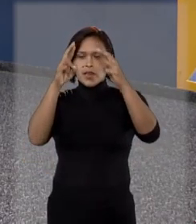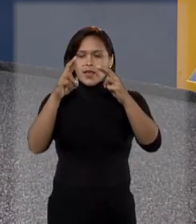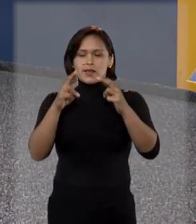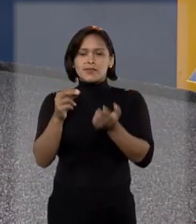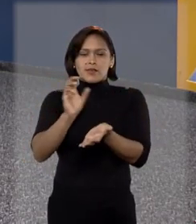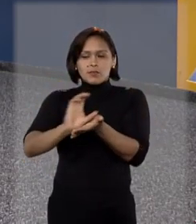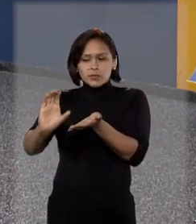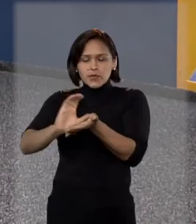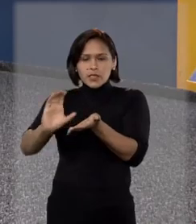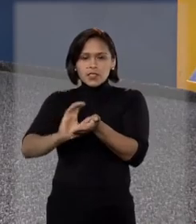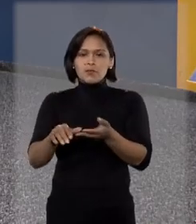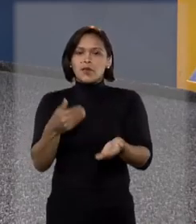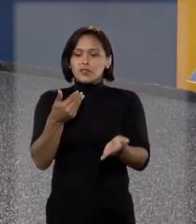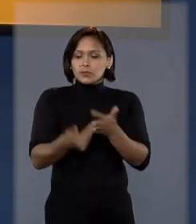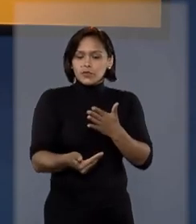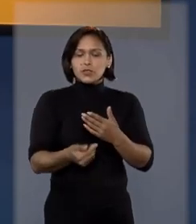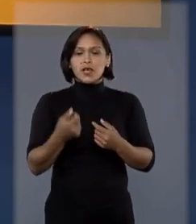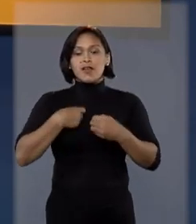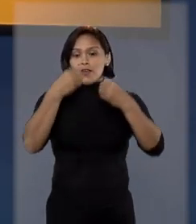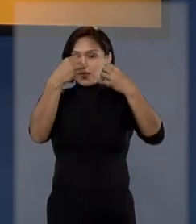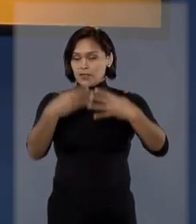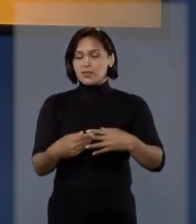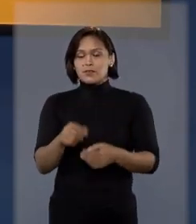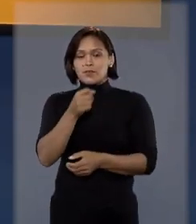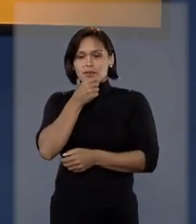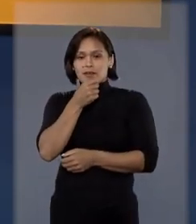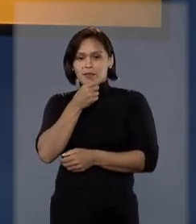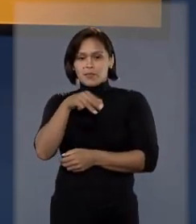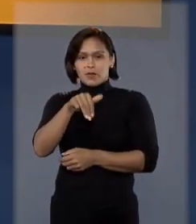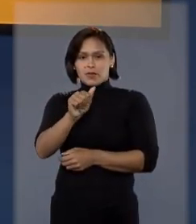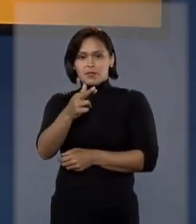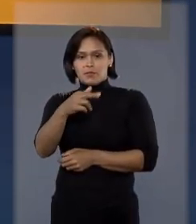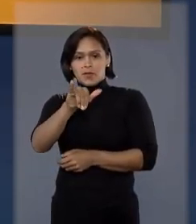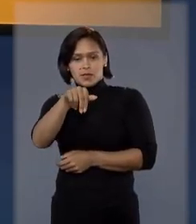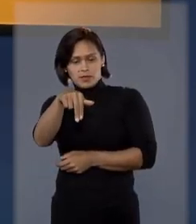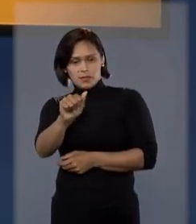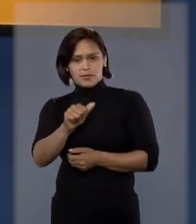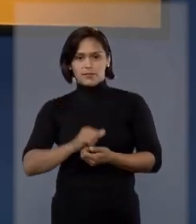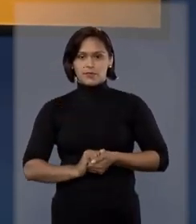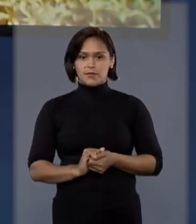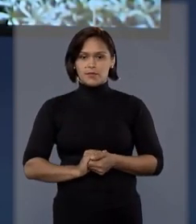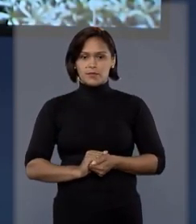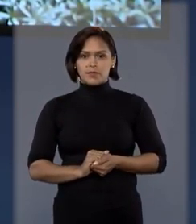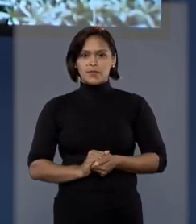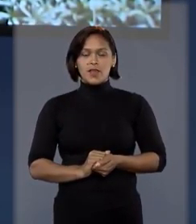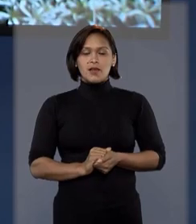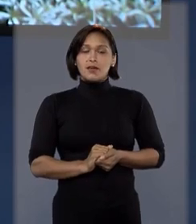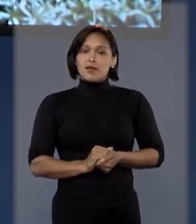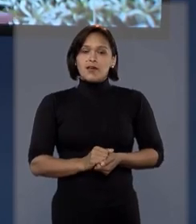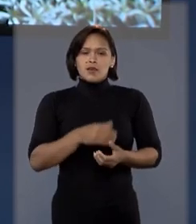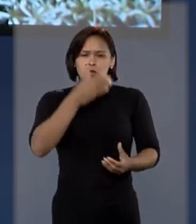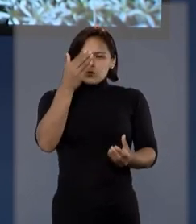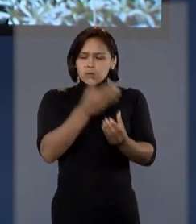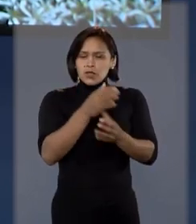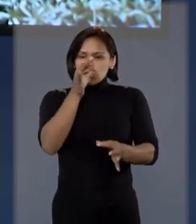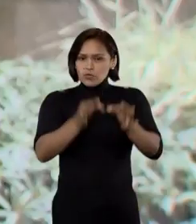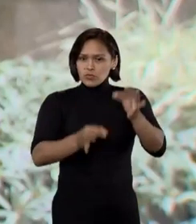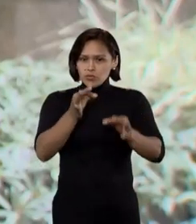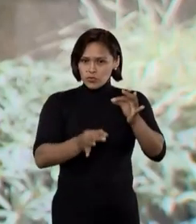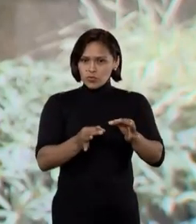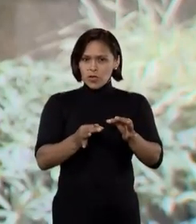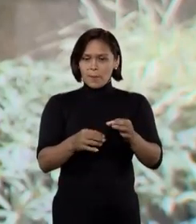de ressarcimento de prejuízos. Quem explica é a repórter Marina Campos. No processo em